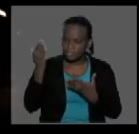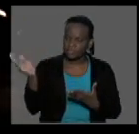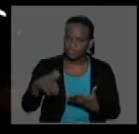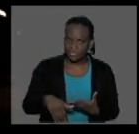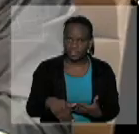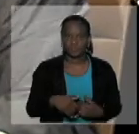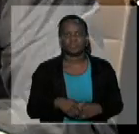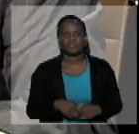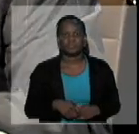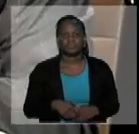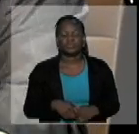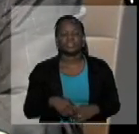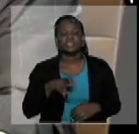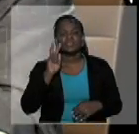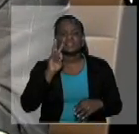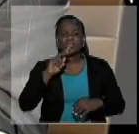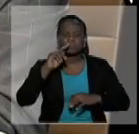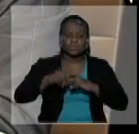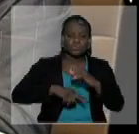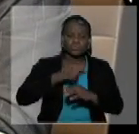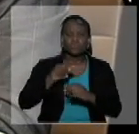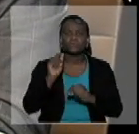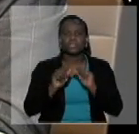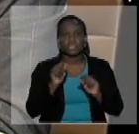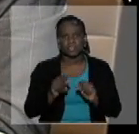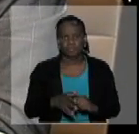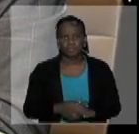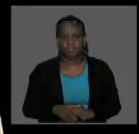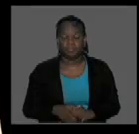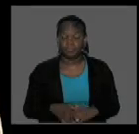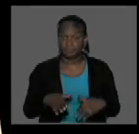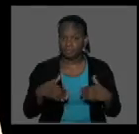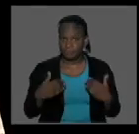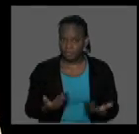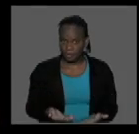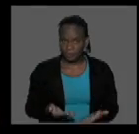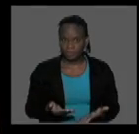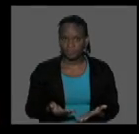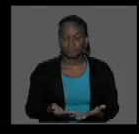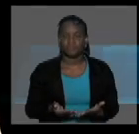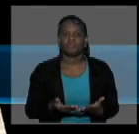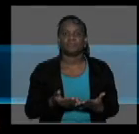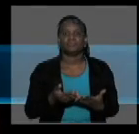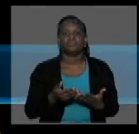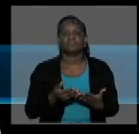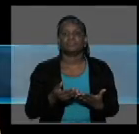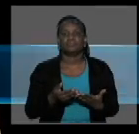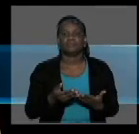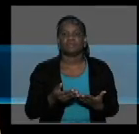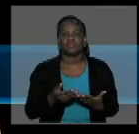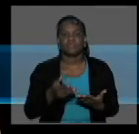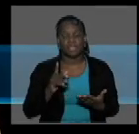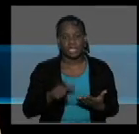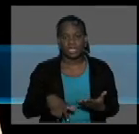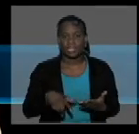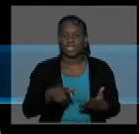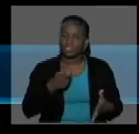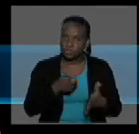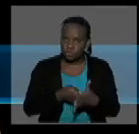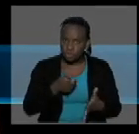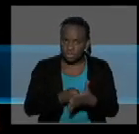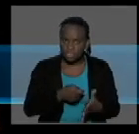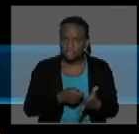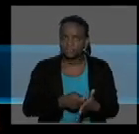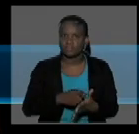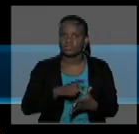obrigado por ter vindo. Que visão de mundo é essa, professor? Então, essa é a grande